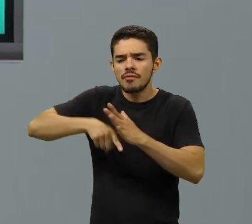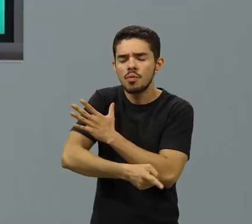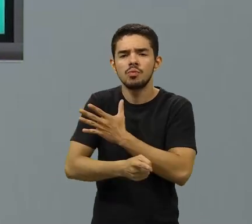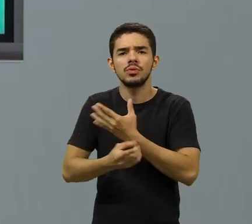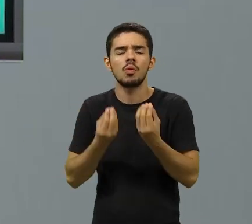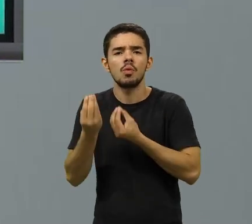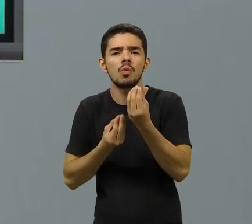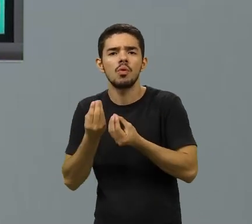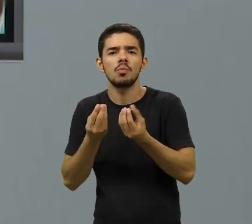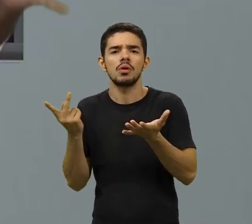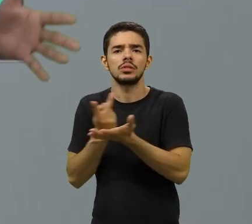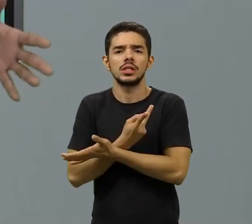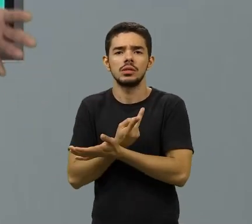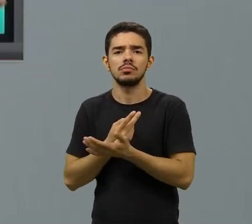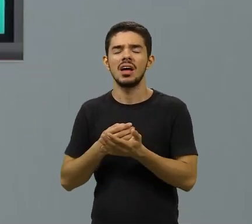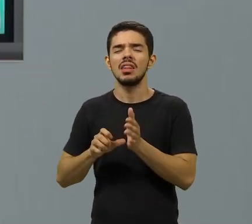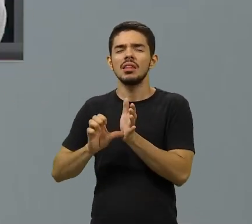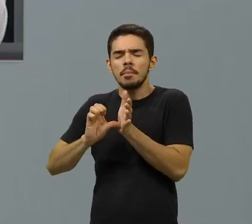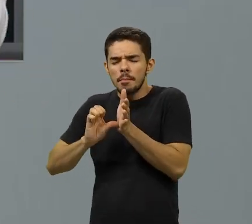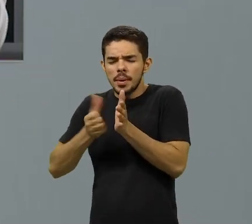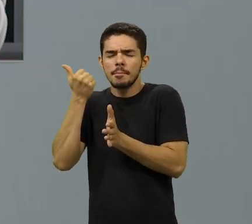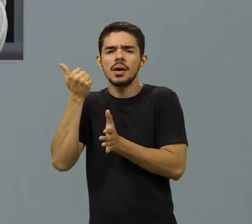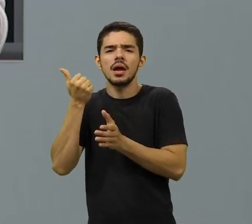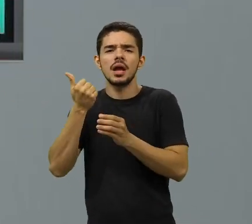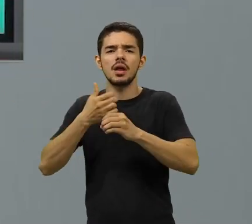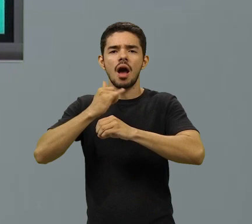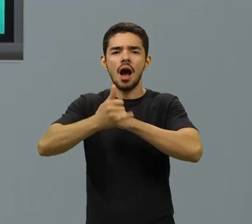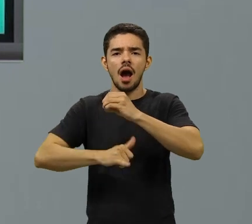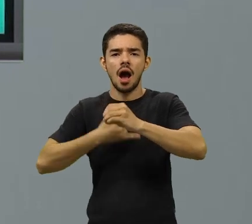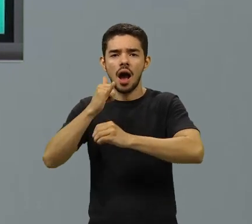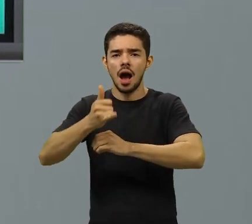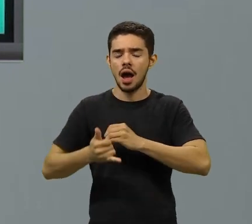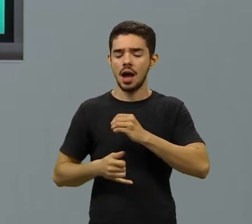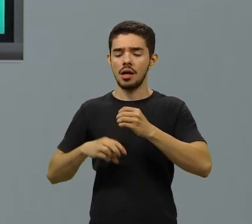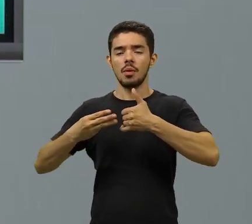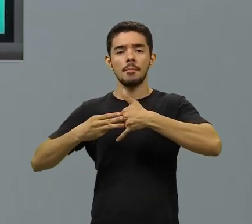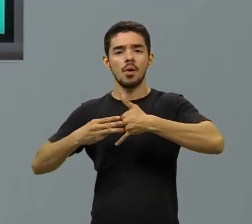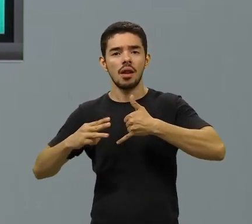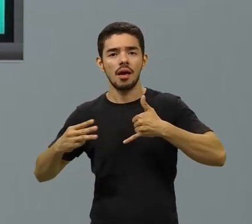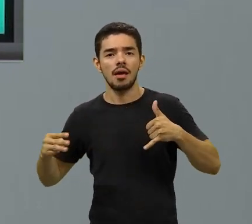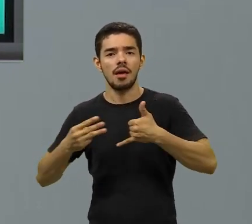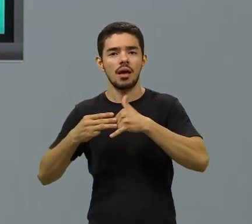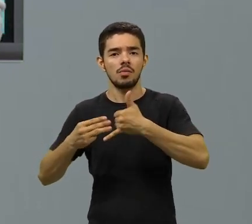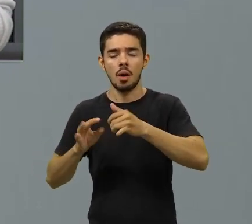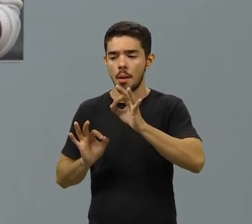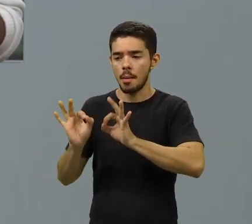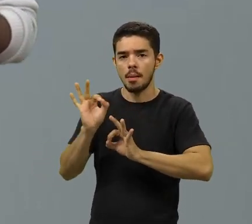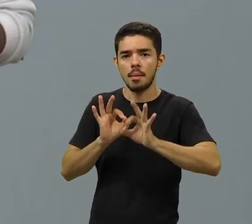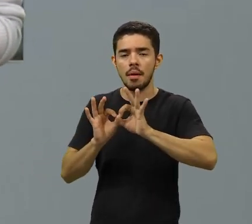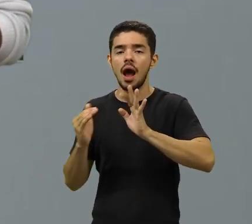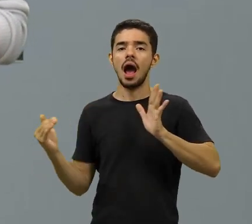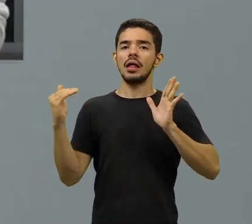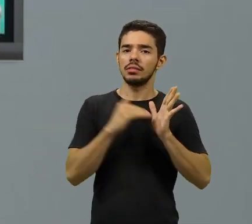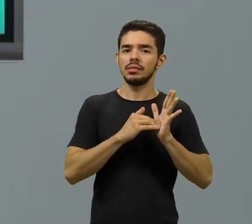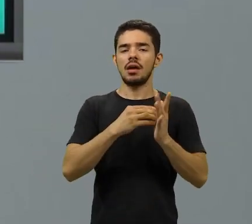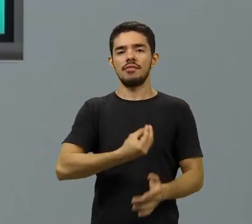formou. Desde o primeiro átomo, desde a primeira molécula a ser composta nessa junção, até os